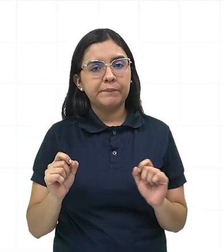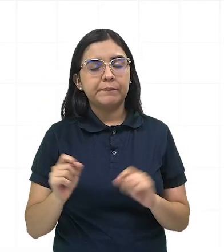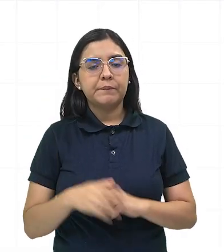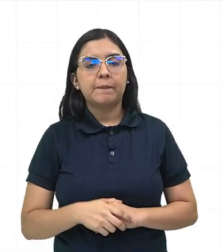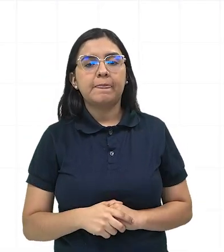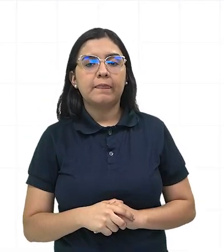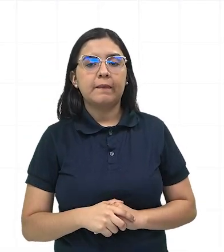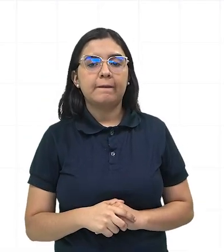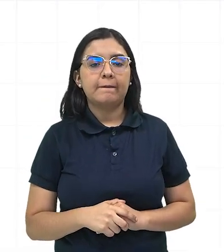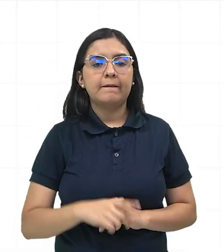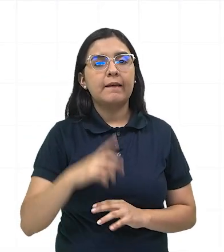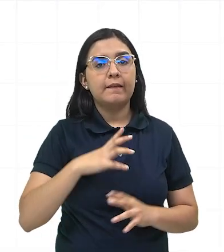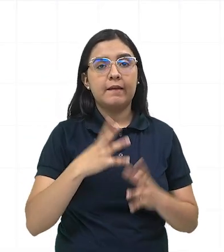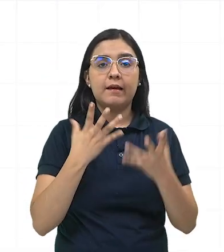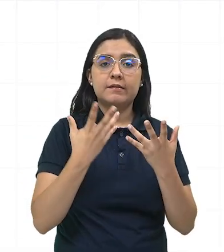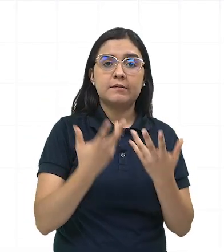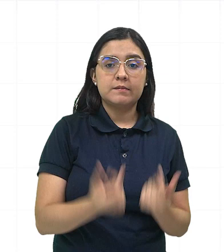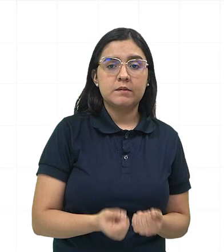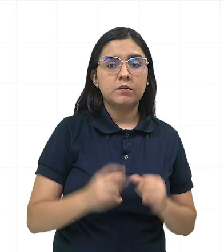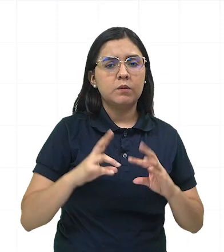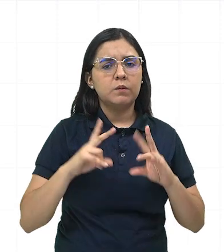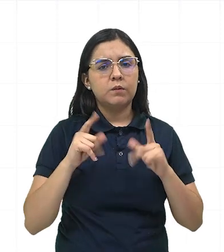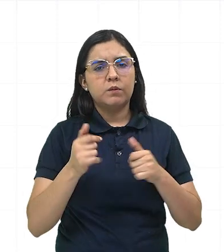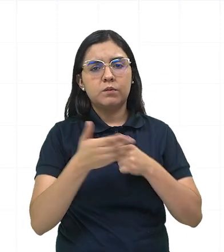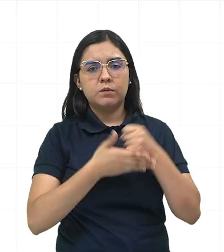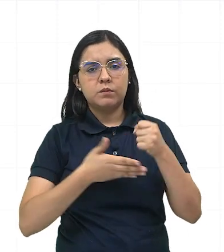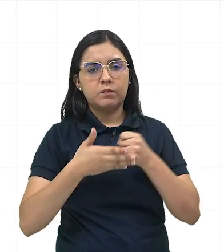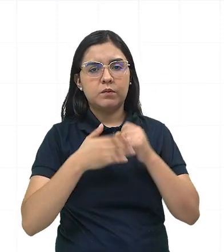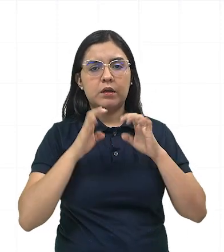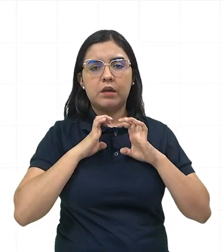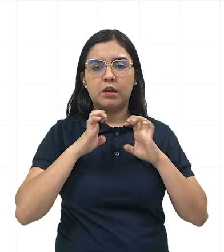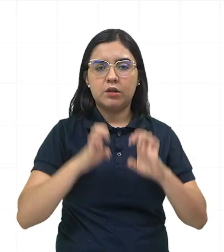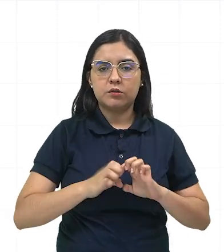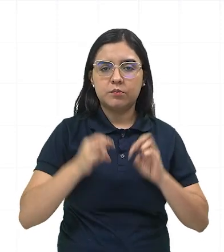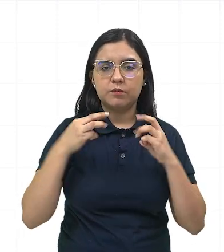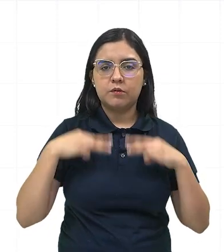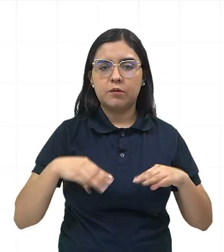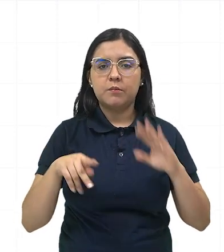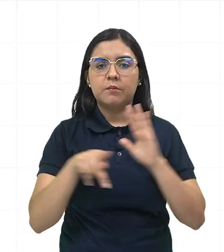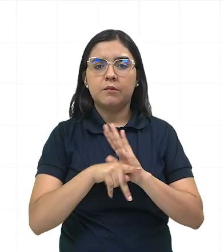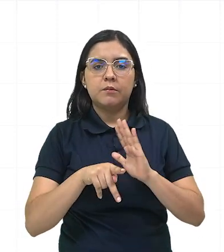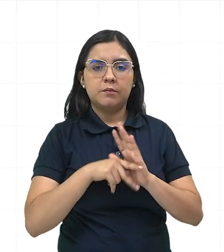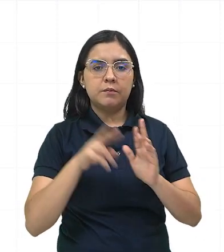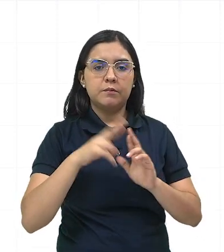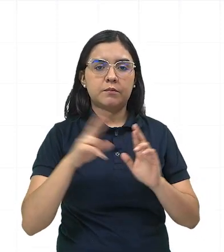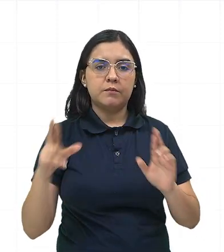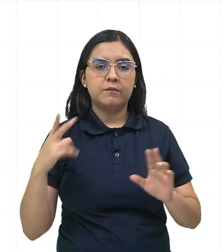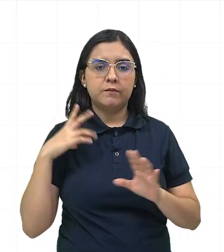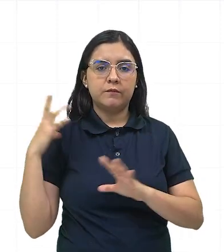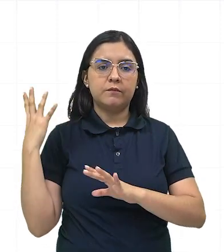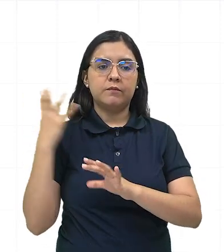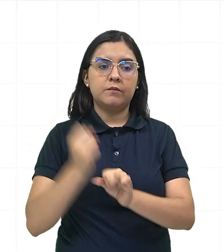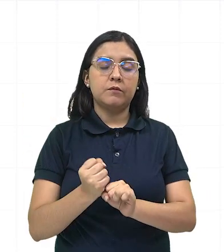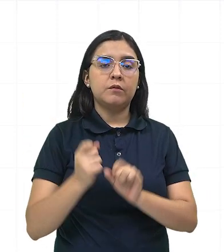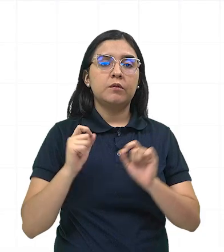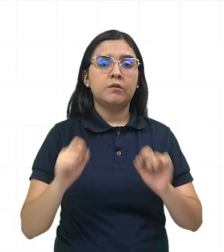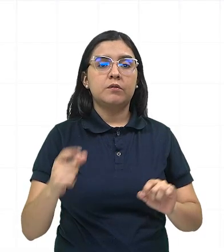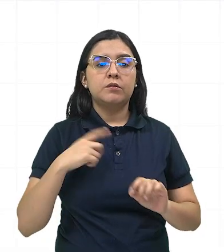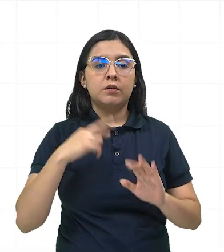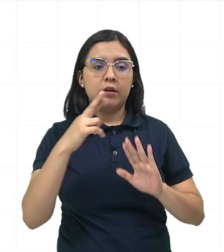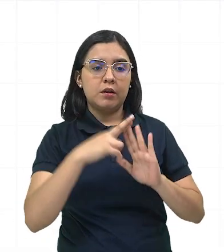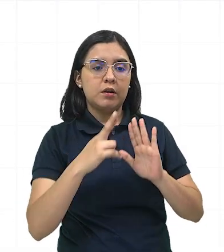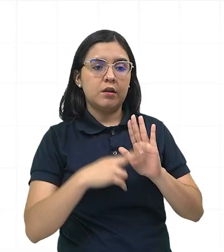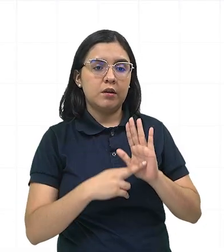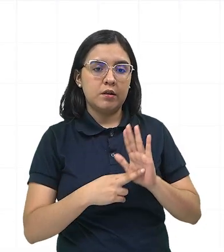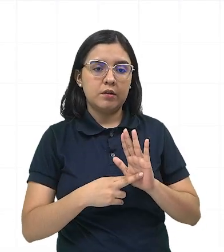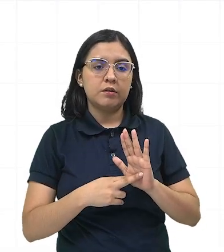ela acata, ela aceita todos os princípios éticos e morais dessa religião. Vamos só recapitular, então, as regras